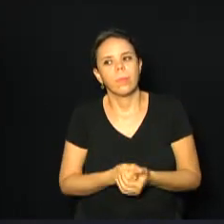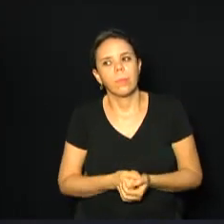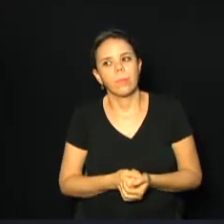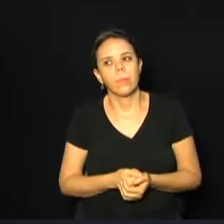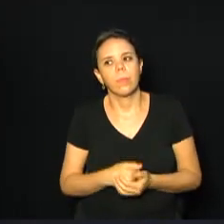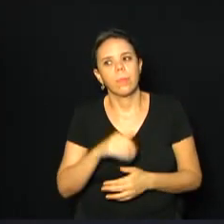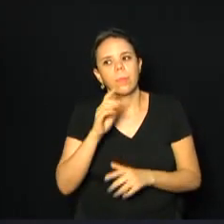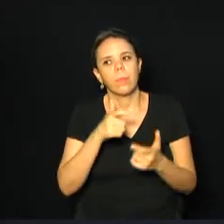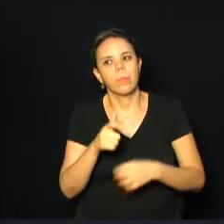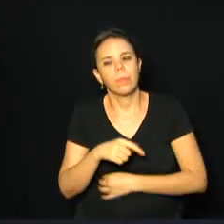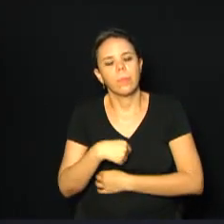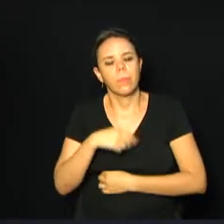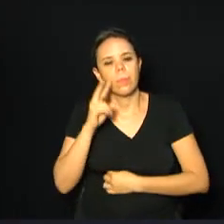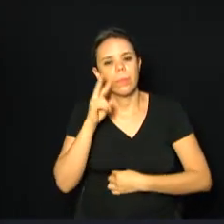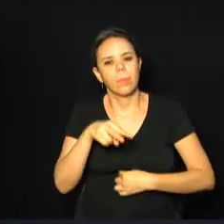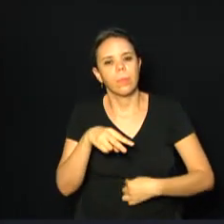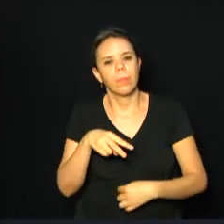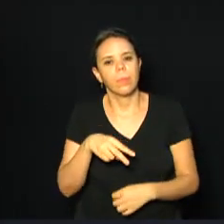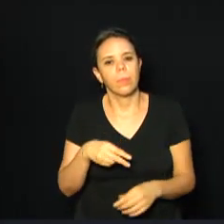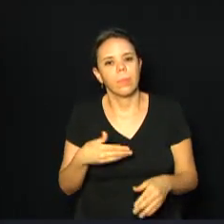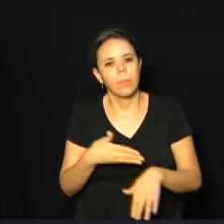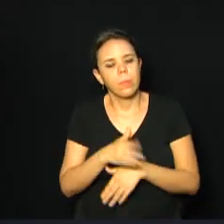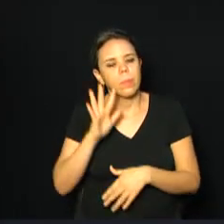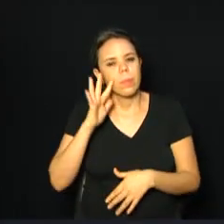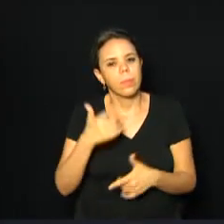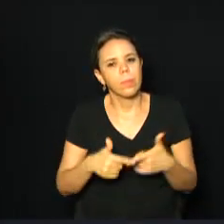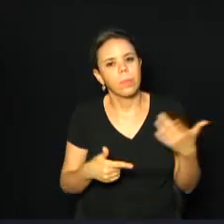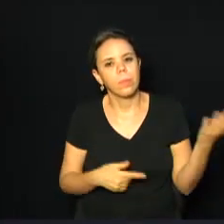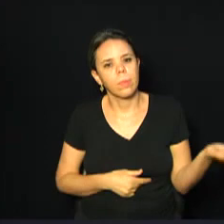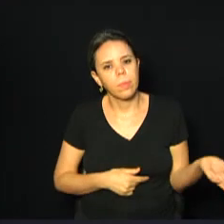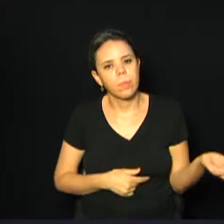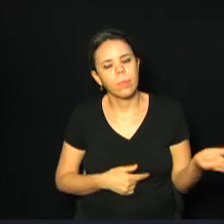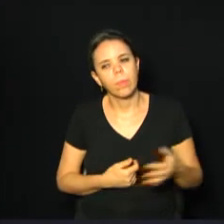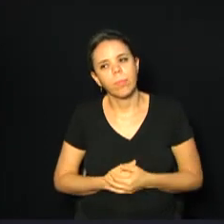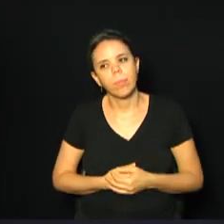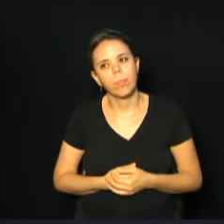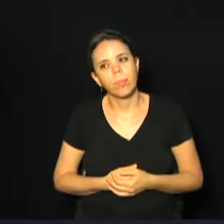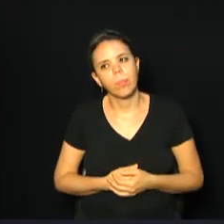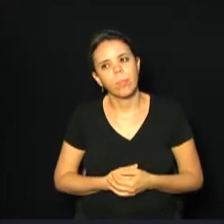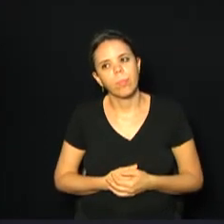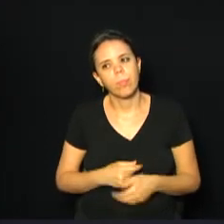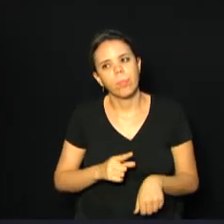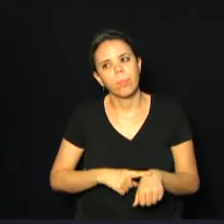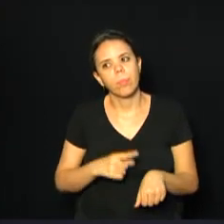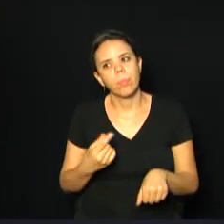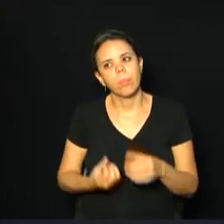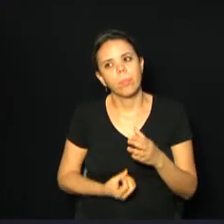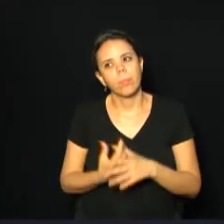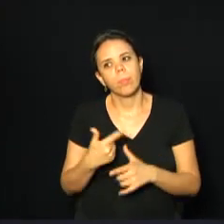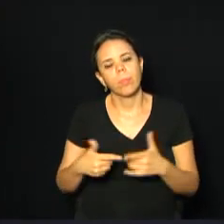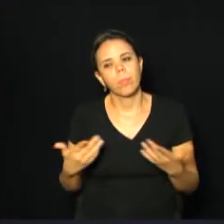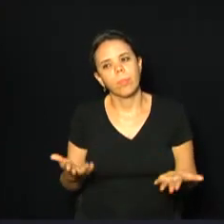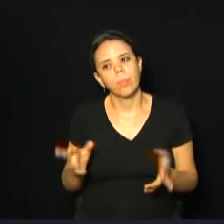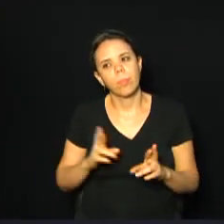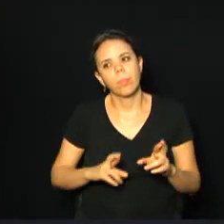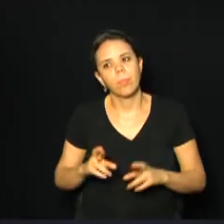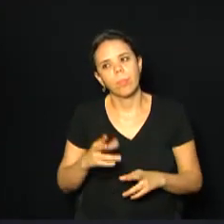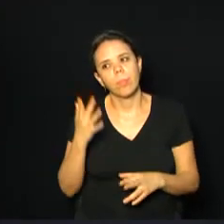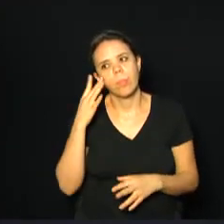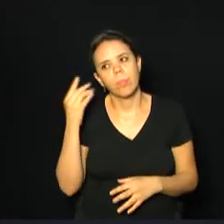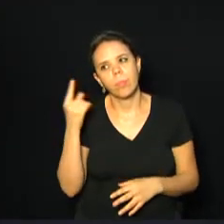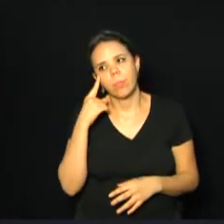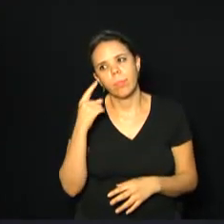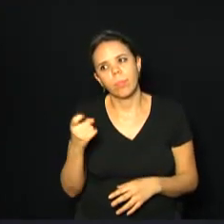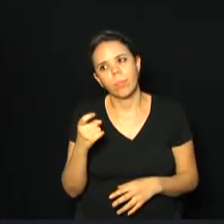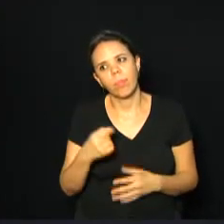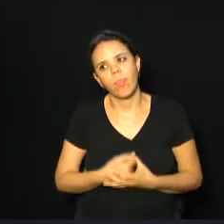muito grande. Então, eu vejo assim, ela vem para resolver problemas, mas ela está, no momento, criando problema. Então, eu faço uma analogia que eu acho que é muito